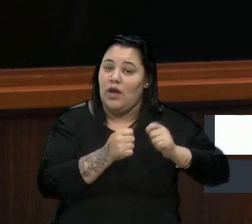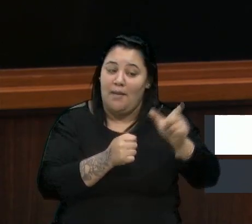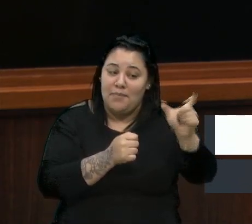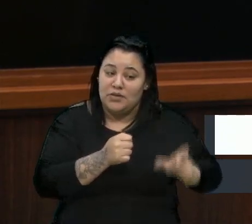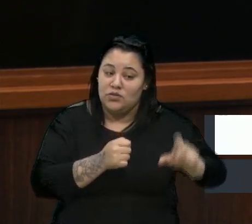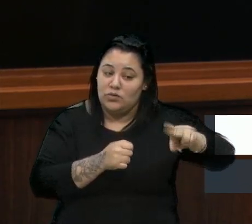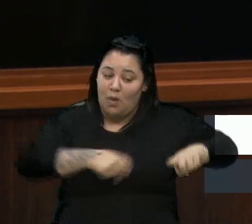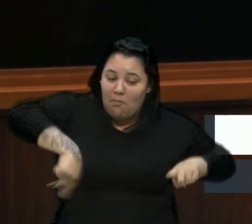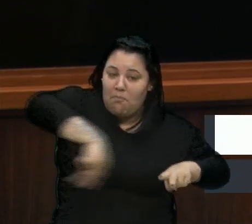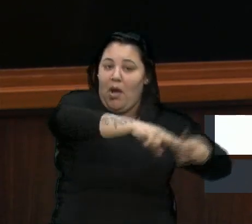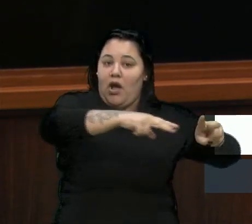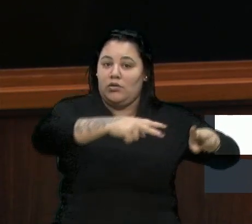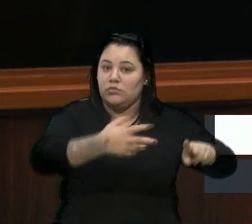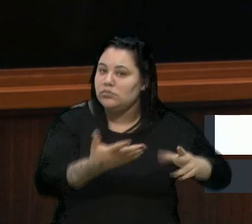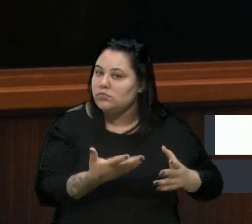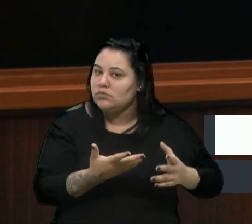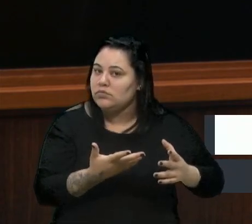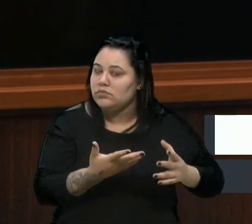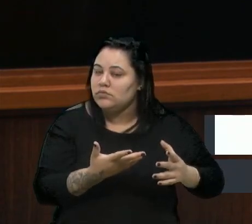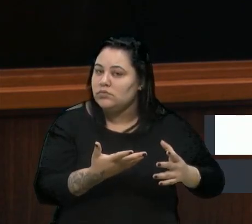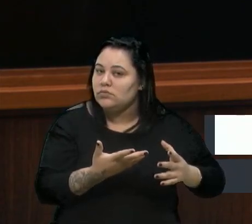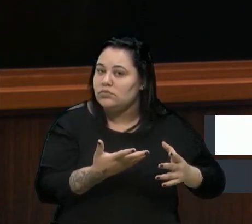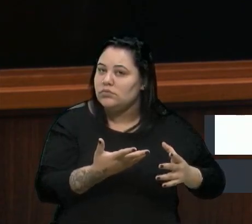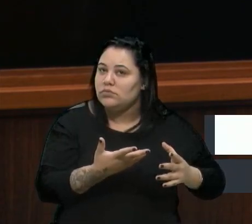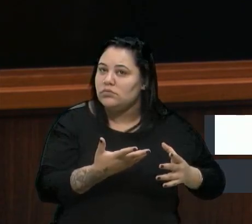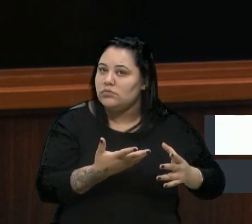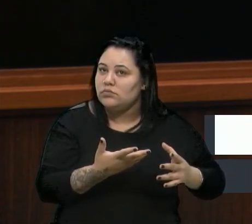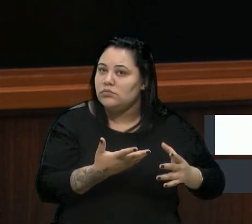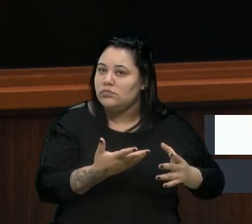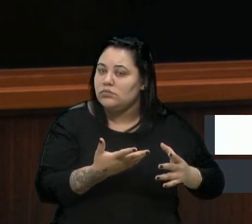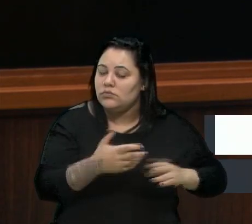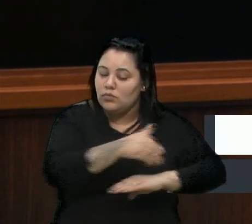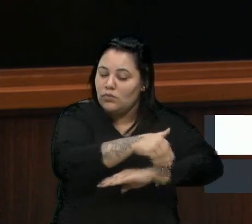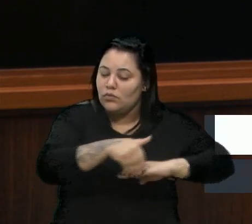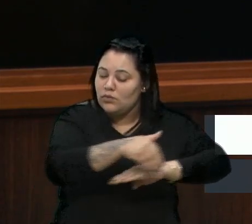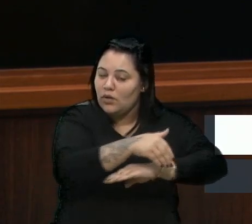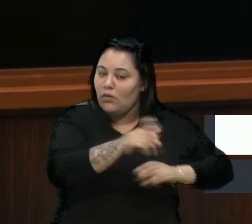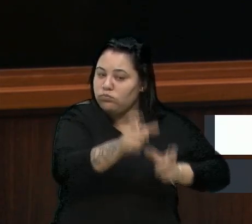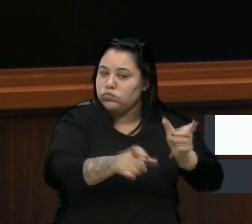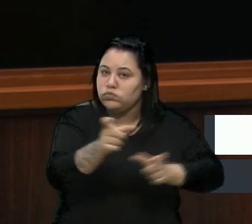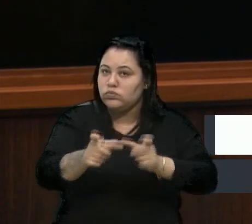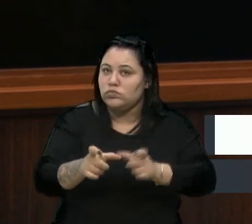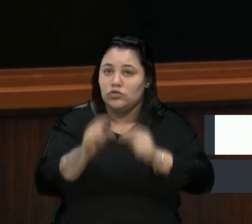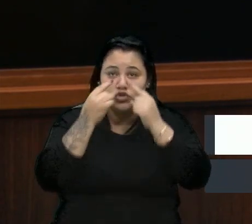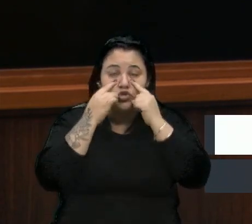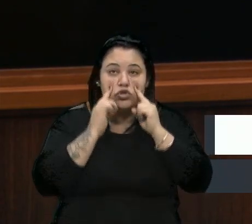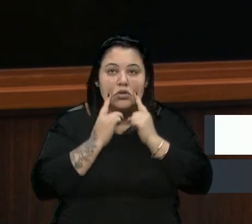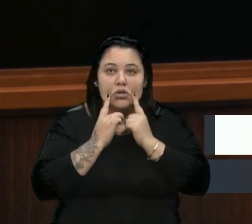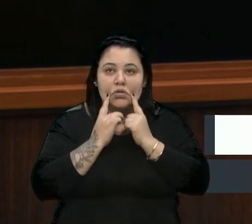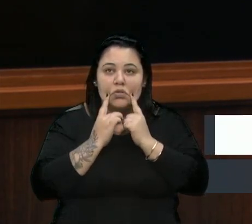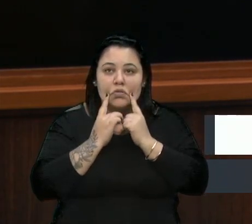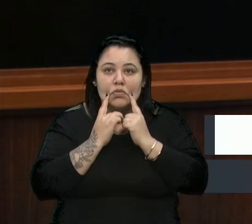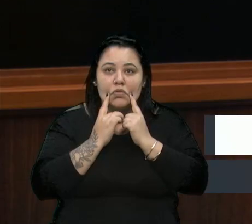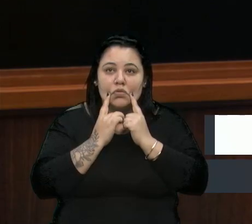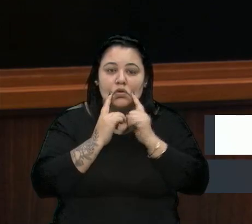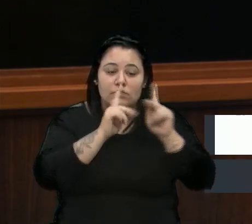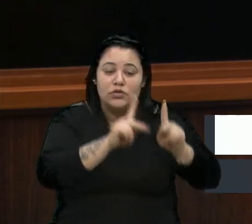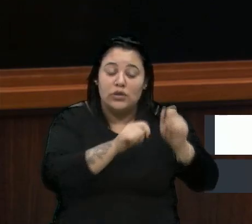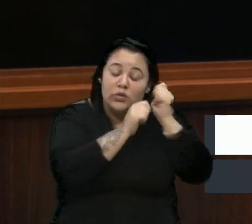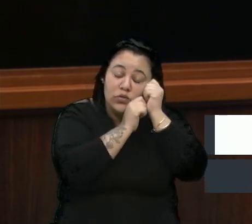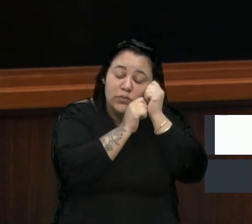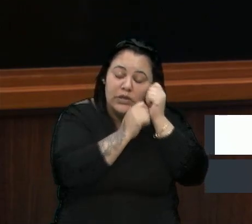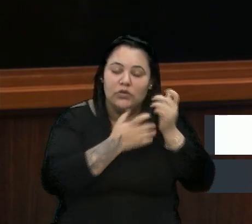pessoas. Pessoas chutando, os moradores chorando e que estavam